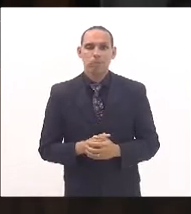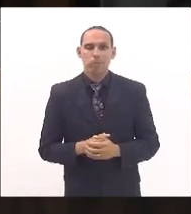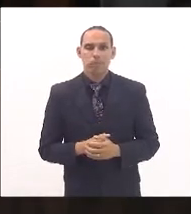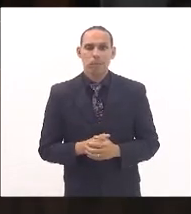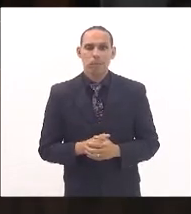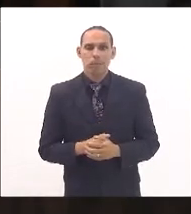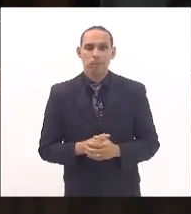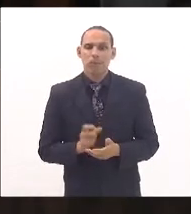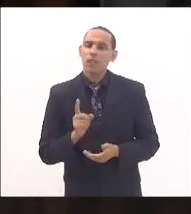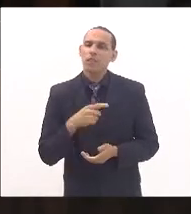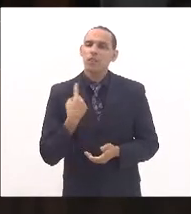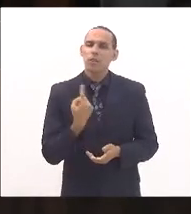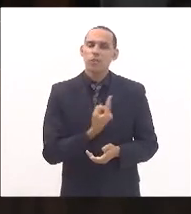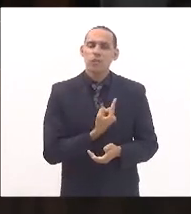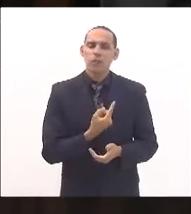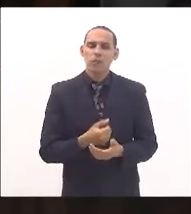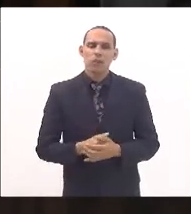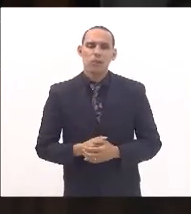a gente tem